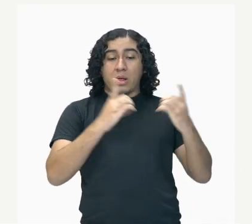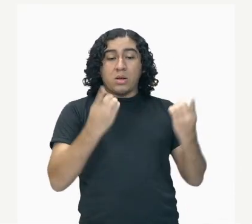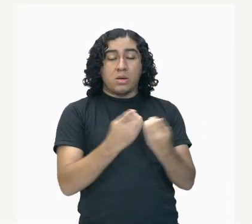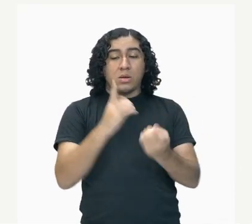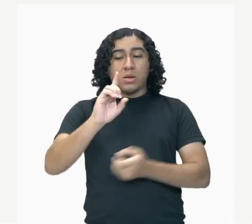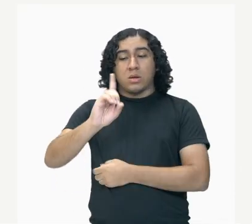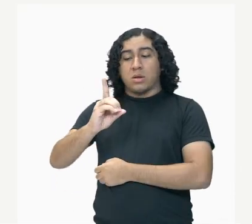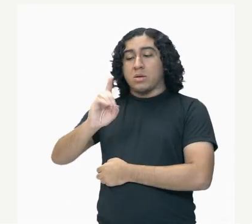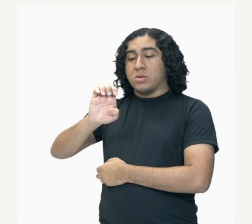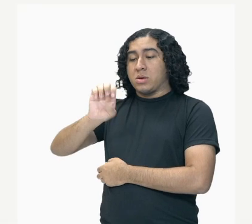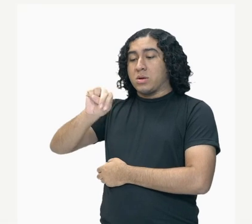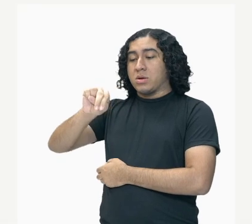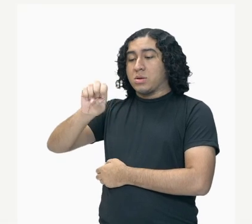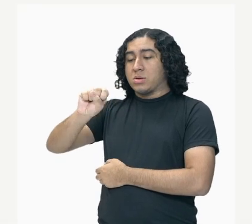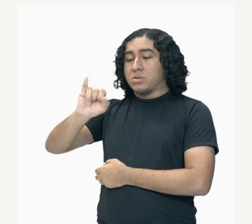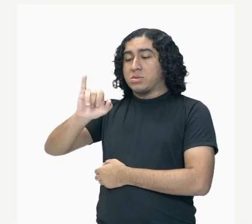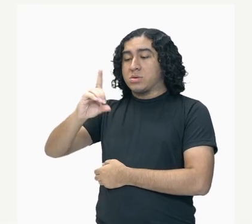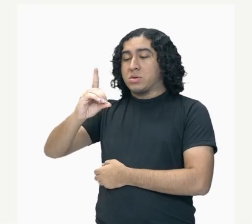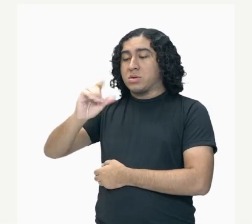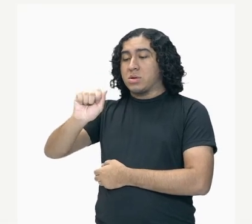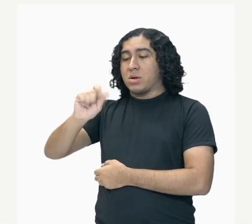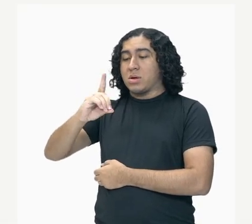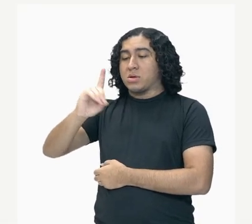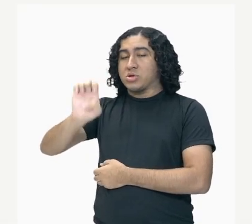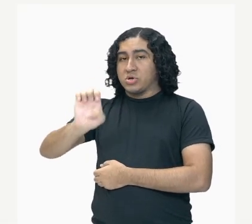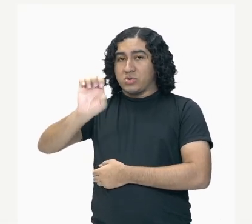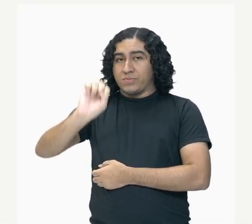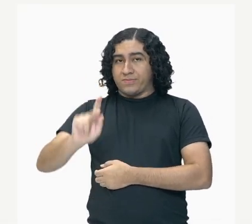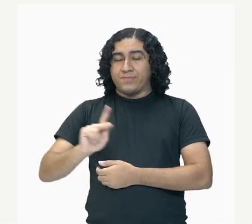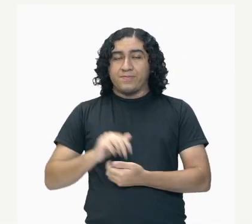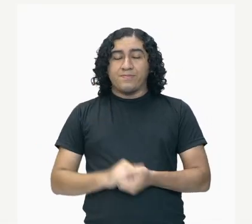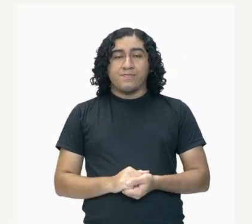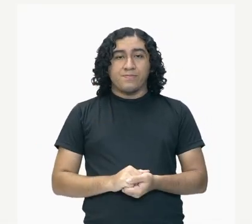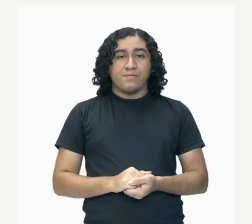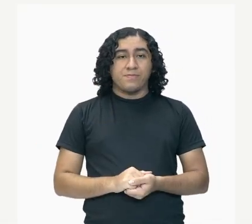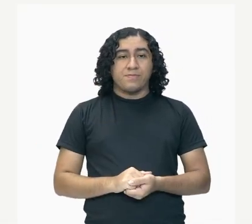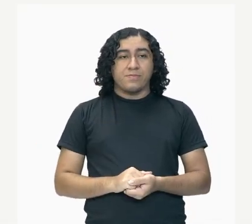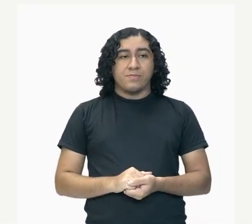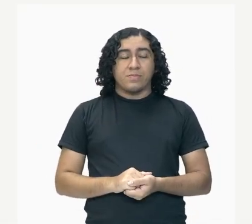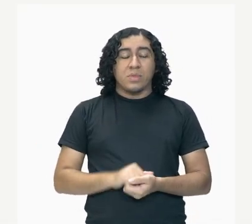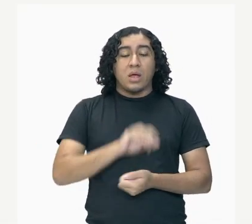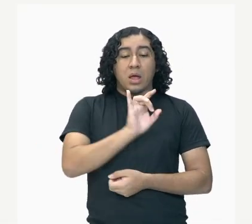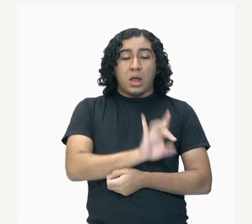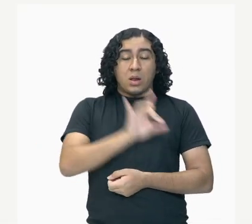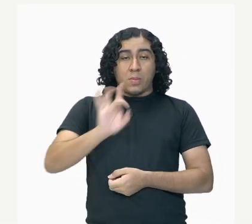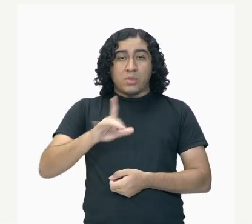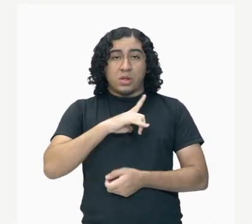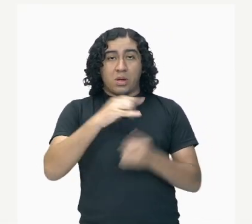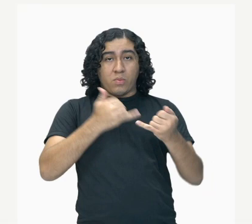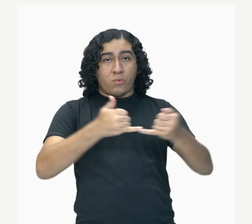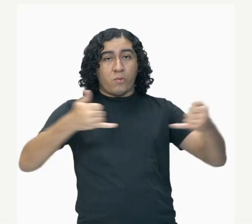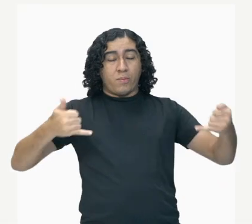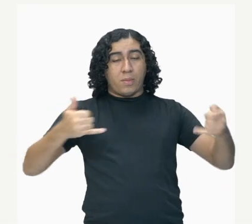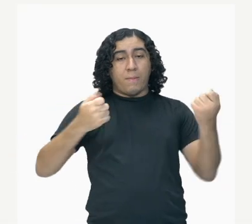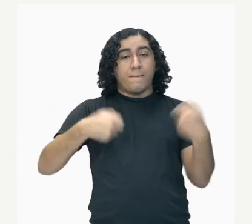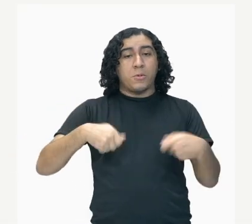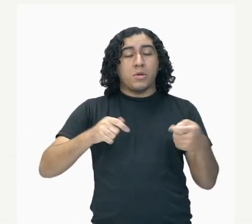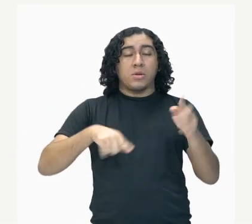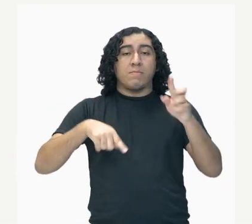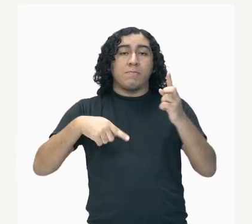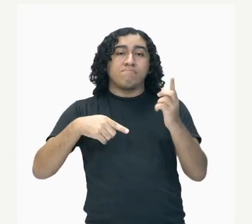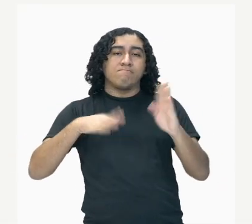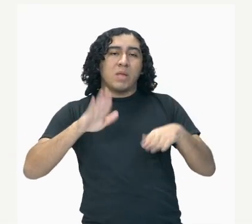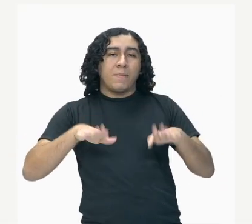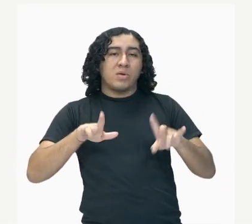dessa corda em particular cada corda tem sua própria densidade linear porque essa densidade depende do